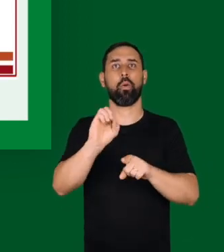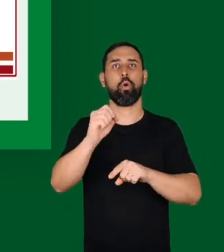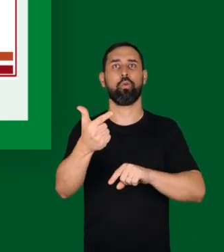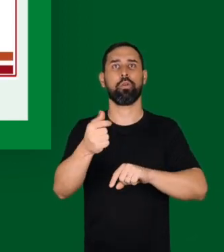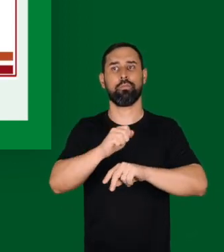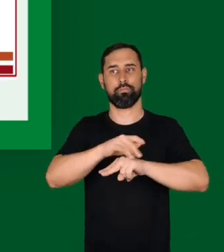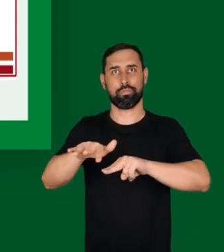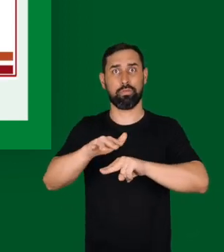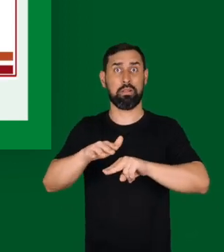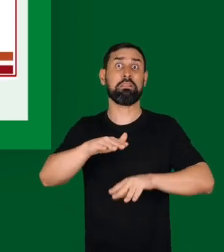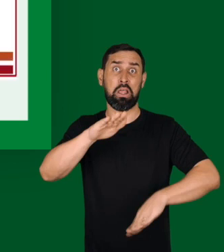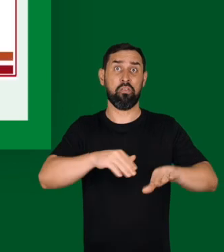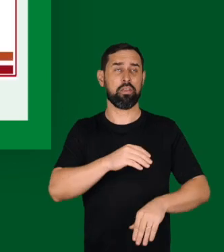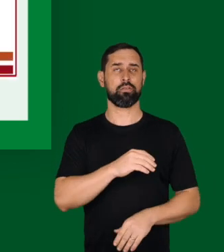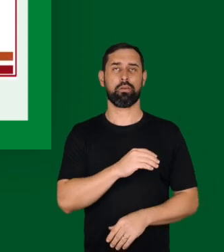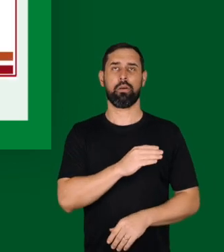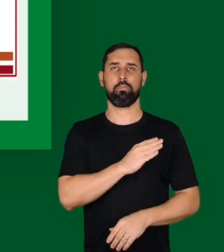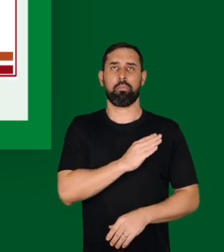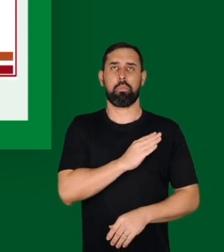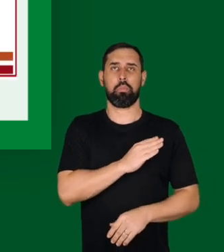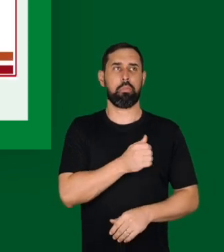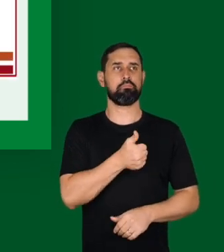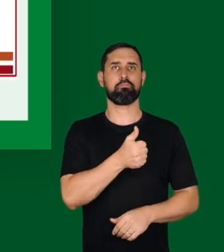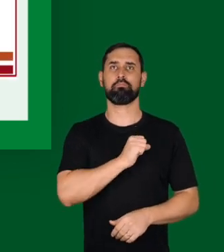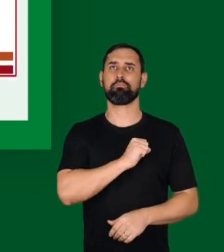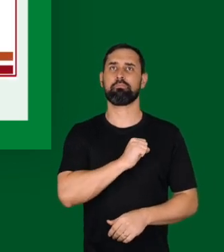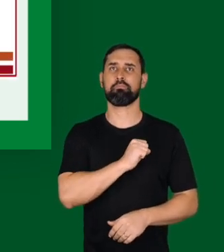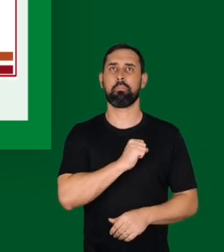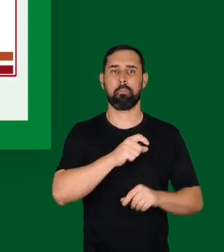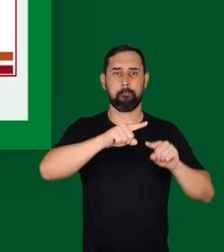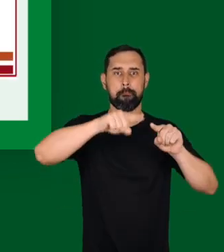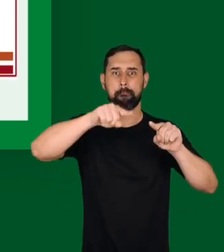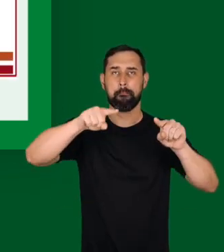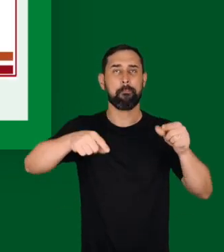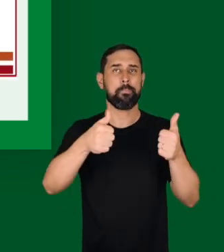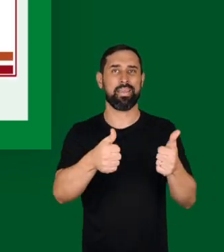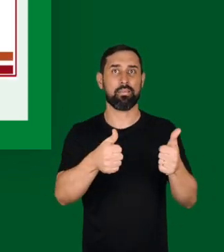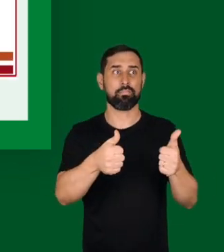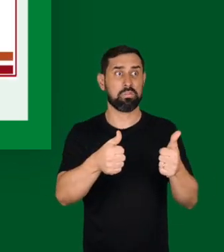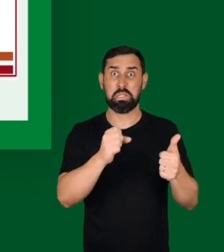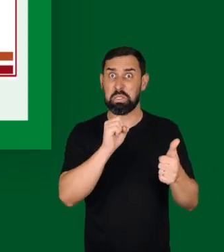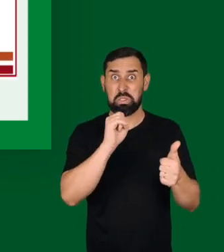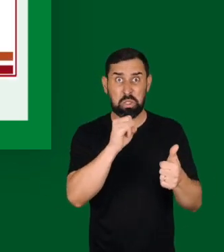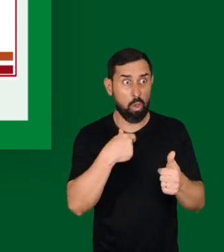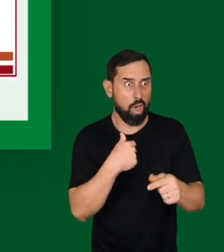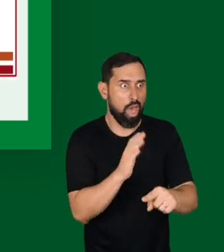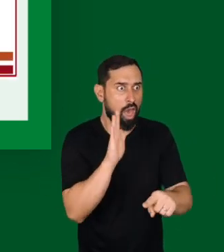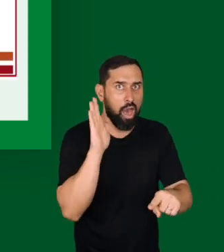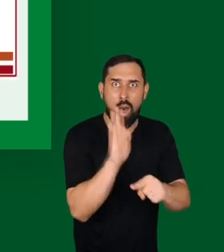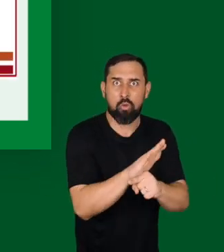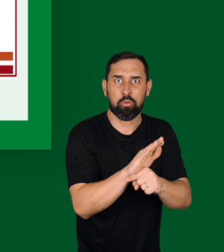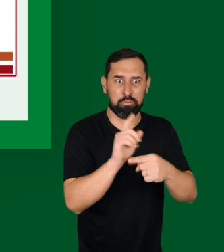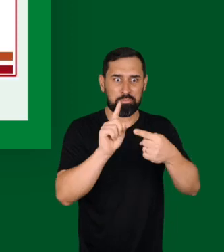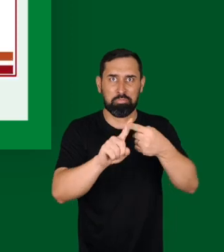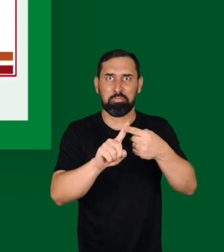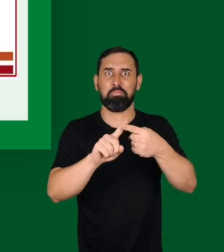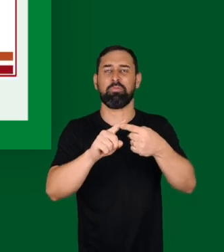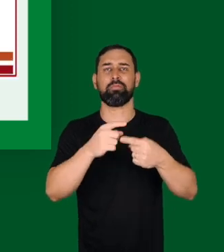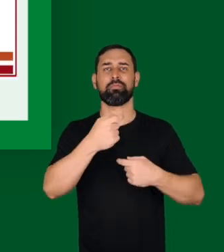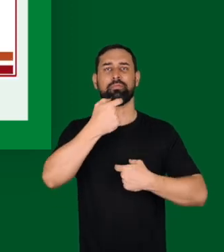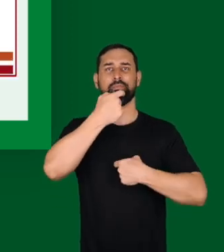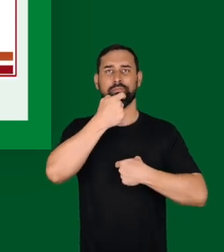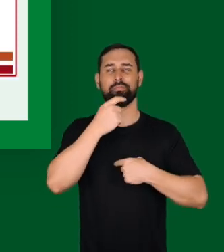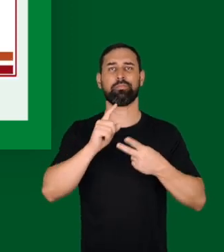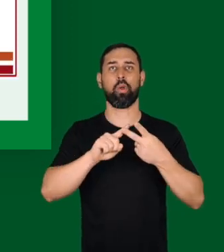só com isso a frequência cardíaca já melhora. Não, não melhorou. Eu começo massagem cardíaca. Não, a frequência cardíaca, mesmo eu